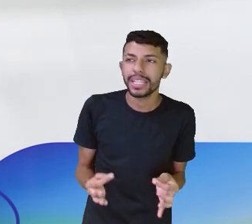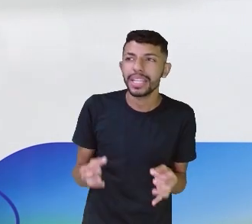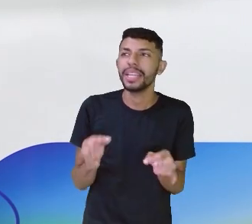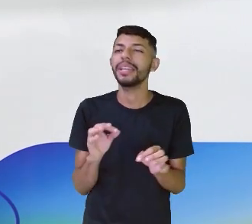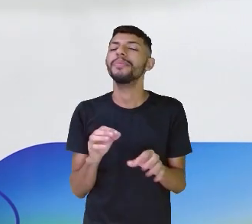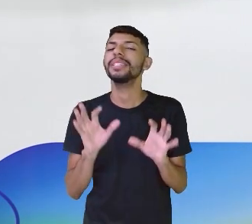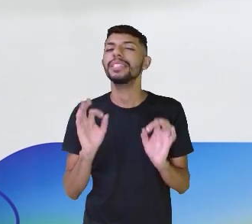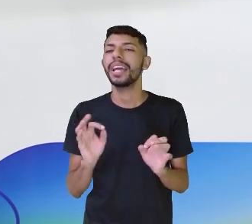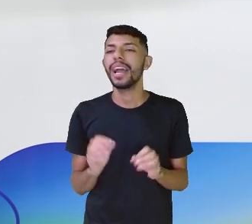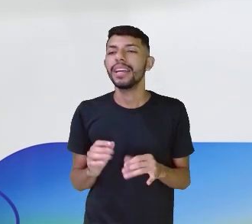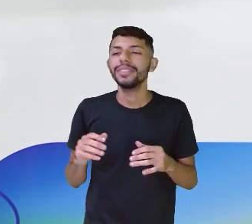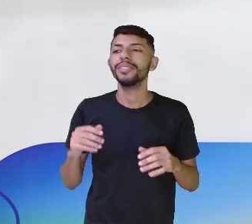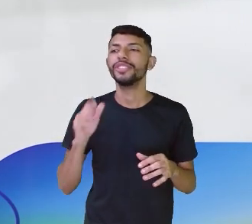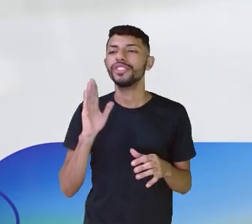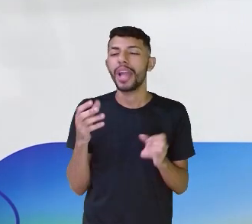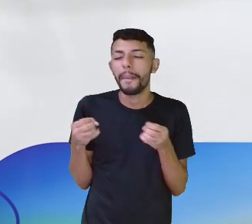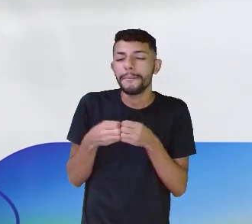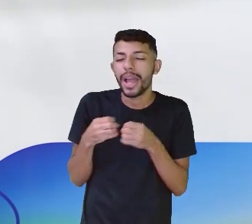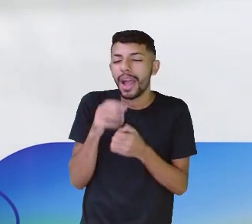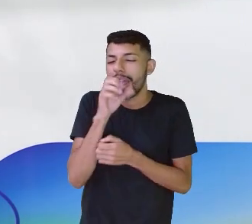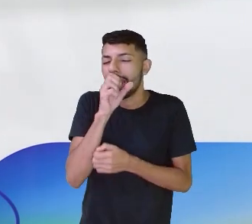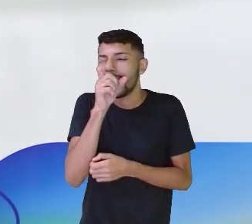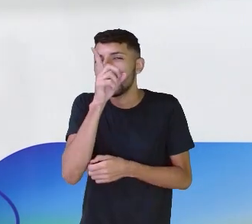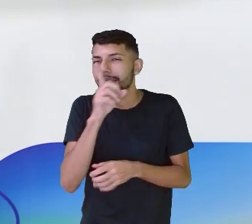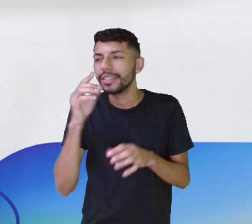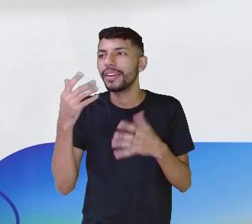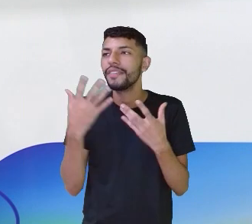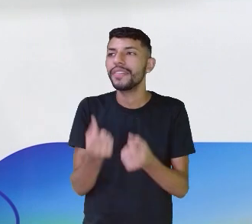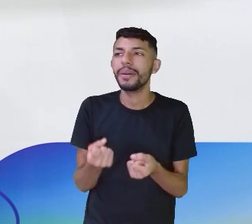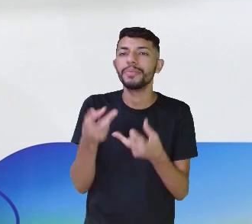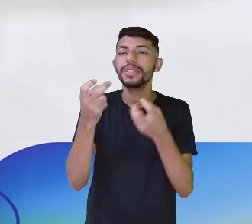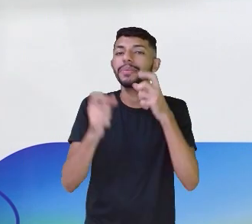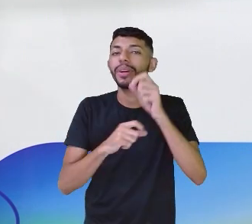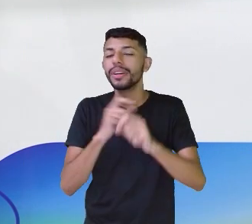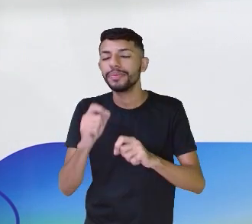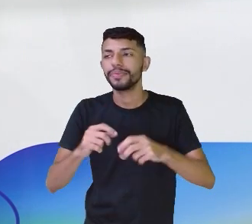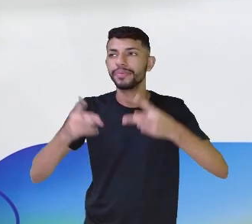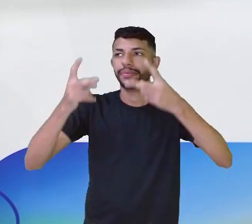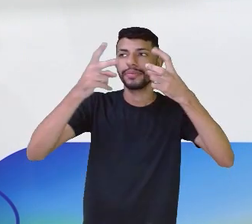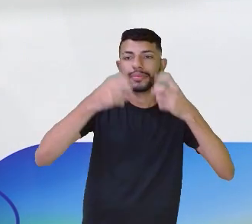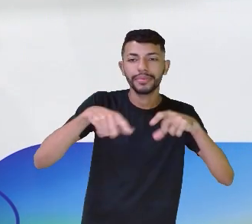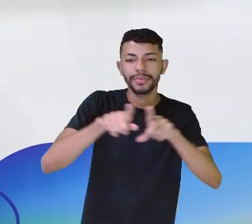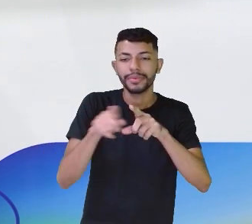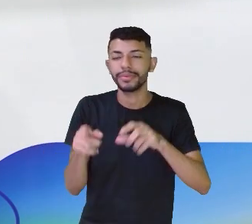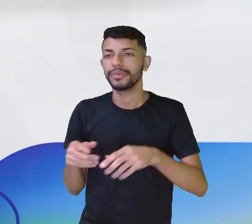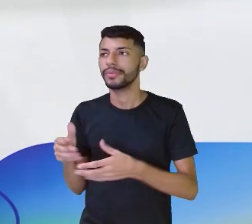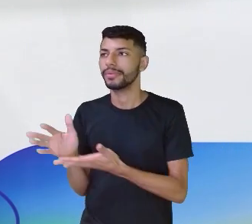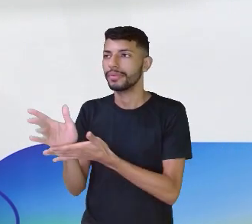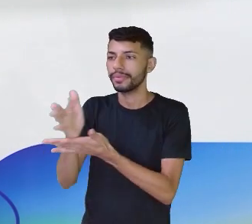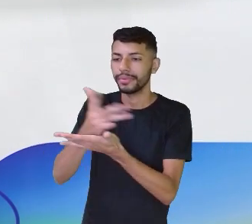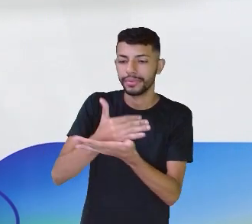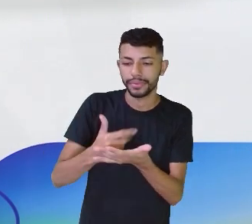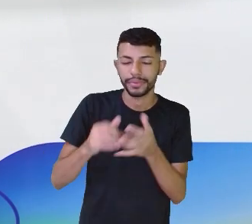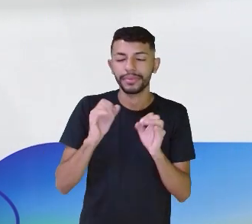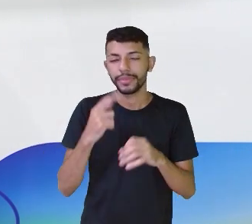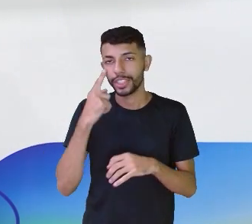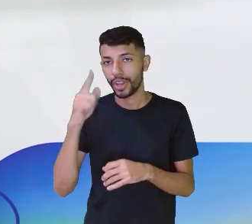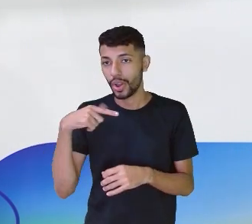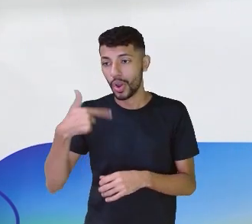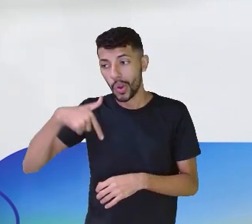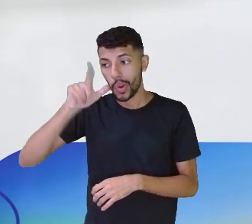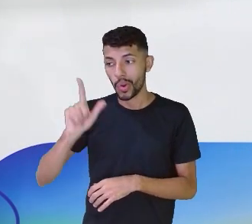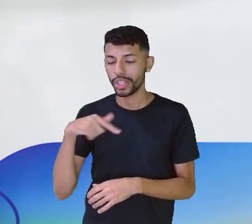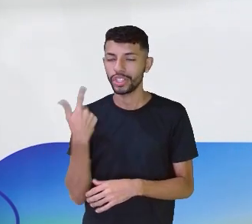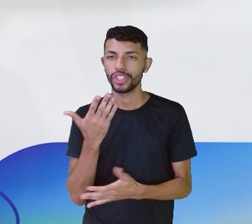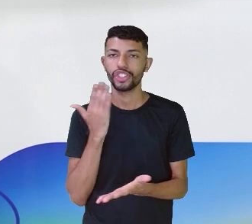semana. Vamos trabalhar a leitura e interpretação de dados. A gente já começou ontem, né, falando um pouco